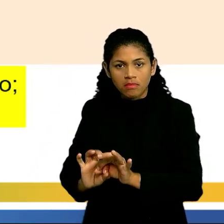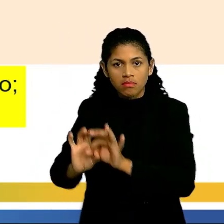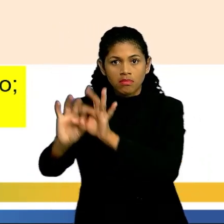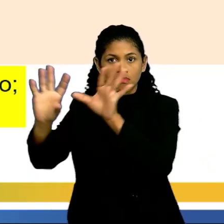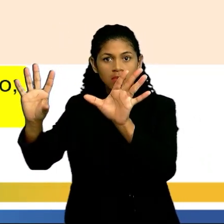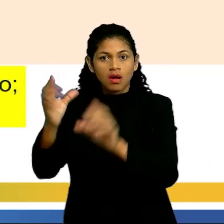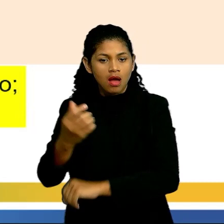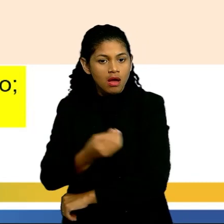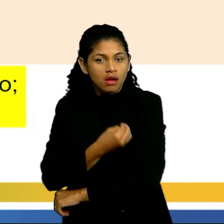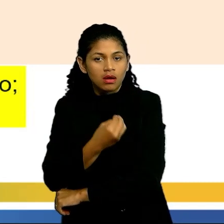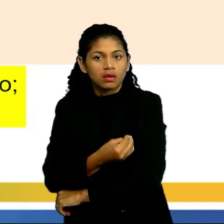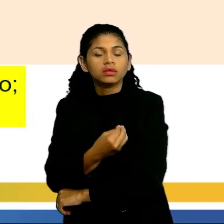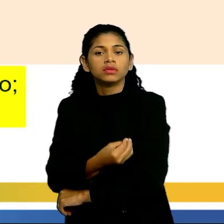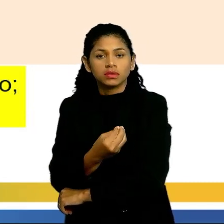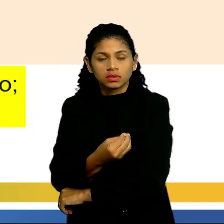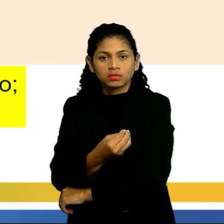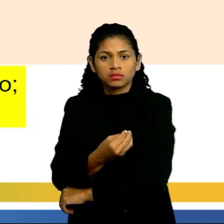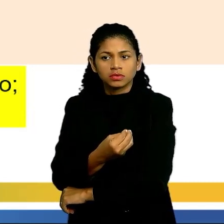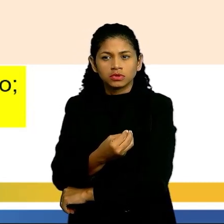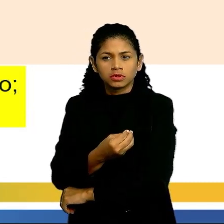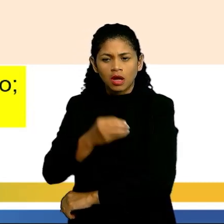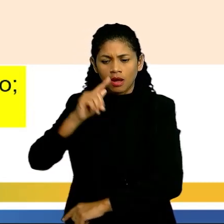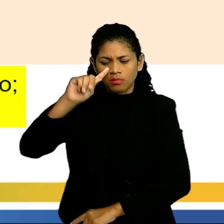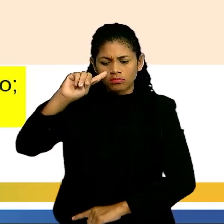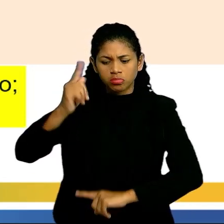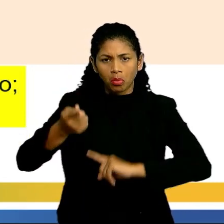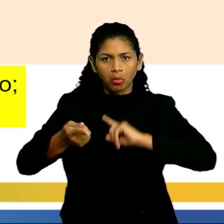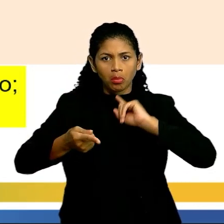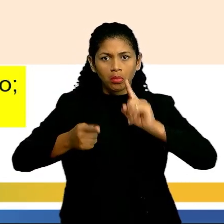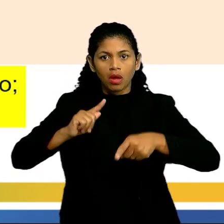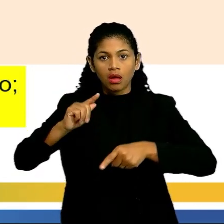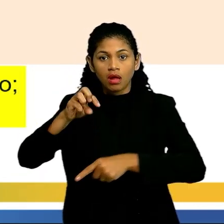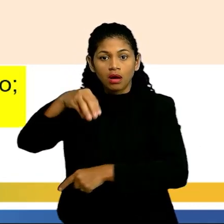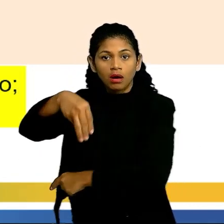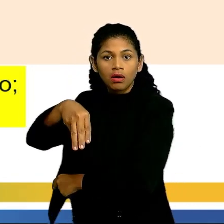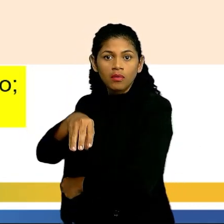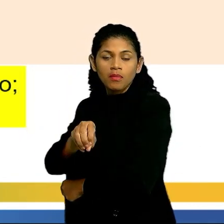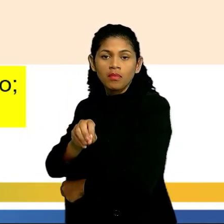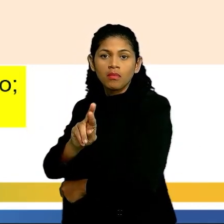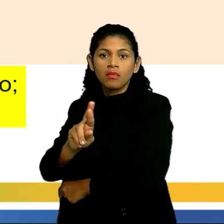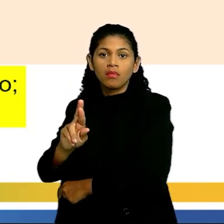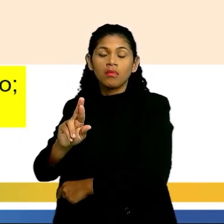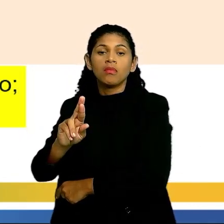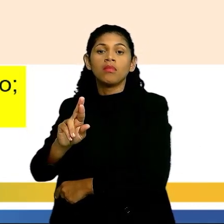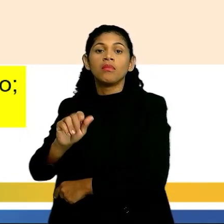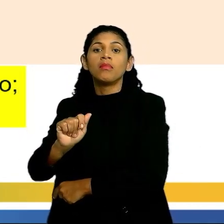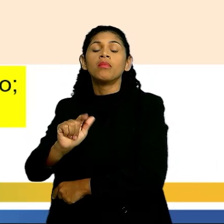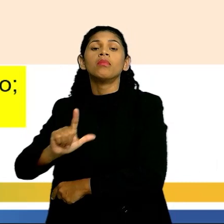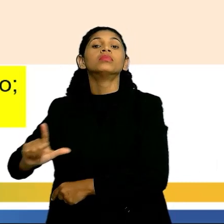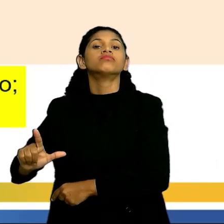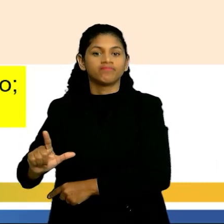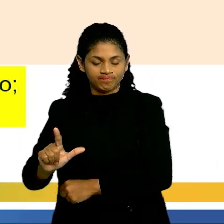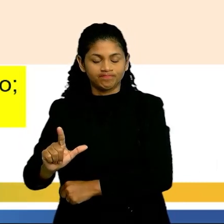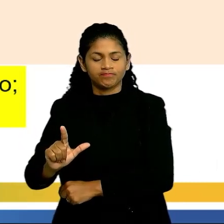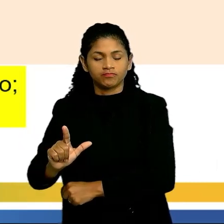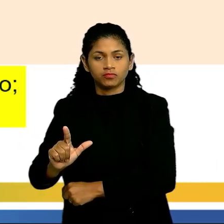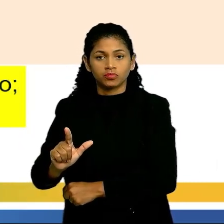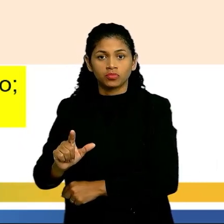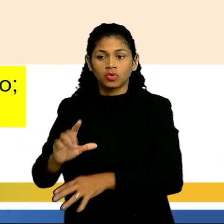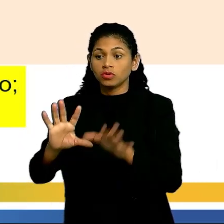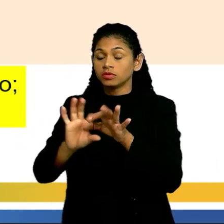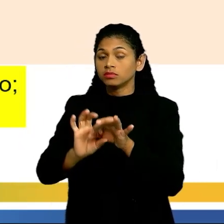a questionar a moral. Então, quando é que eu sou livre? Quando eu questiono aqueles valores, aquelas regras,